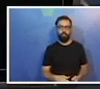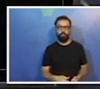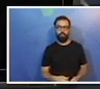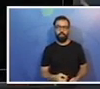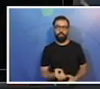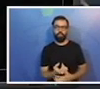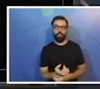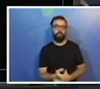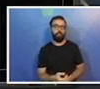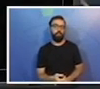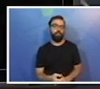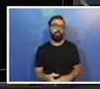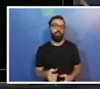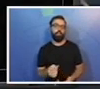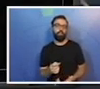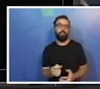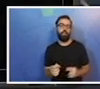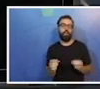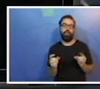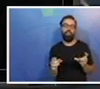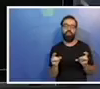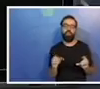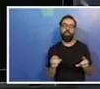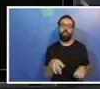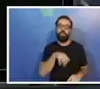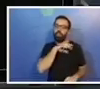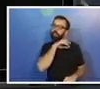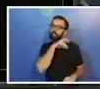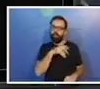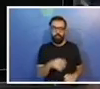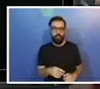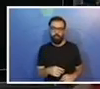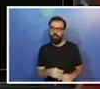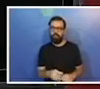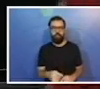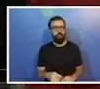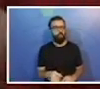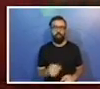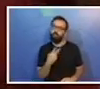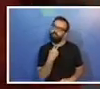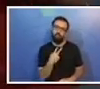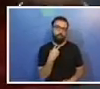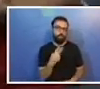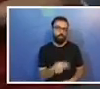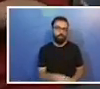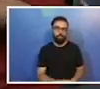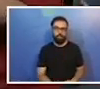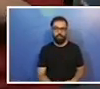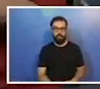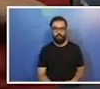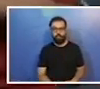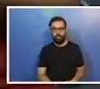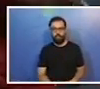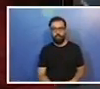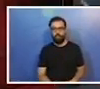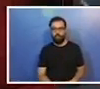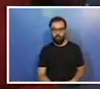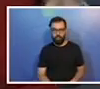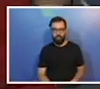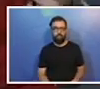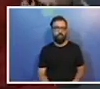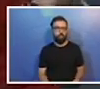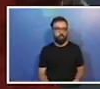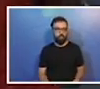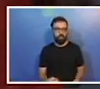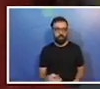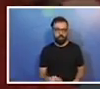ser comercializados, muito menos retirados do seu habitat natural. O mico-estrela, o